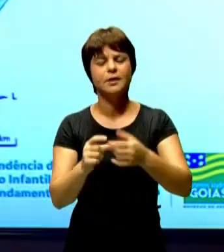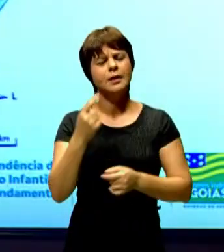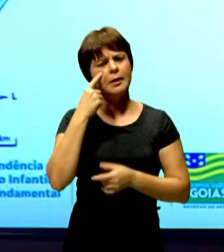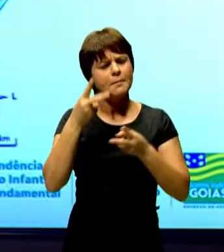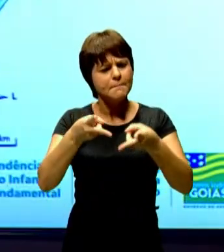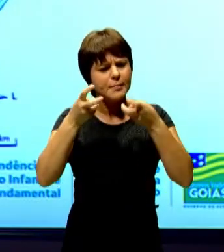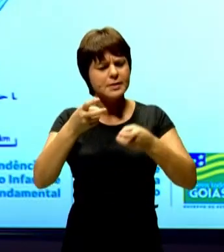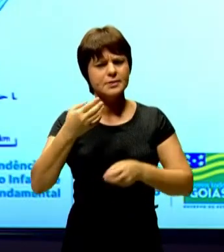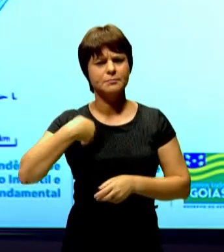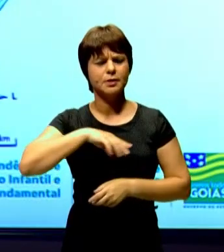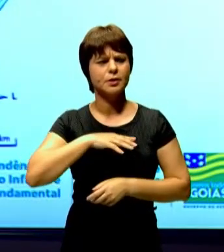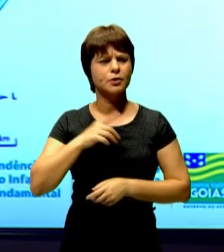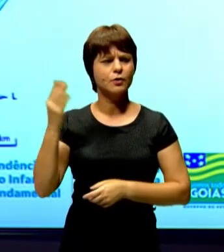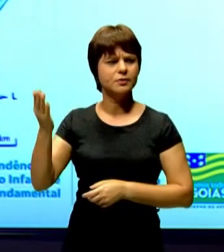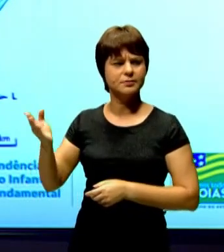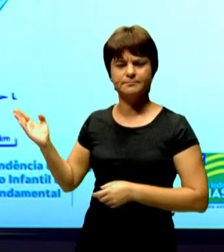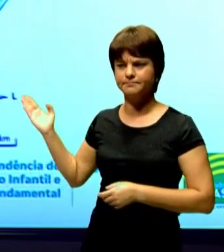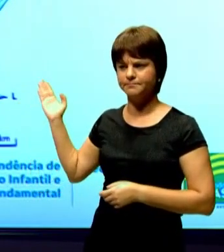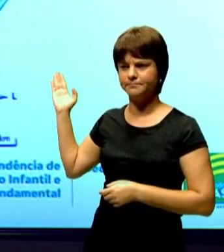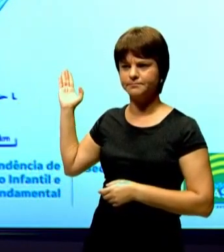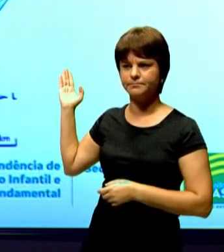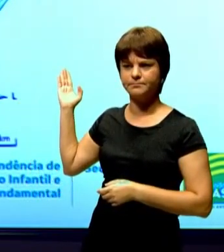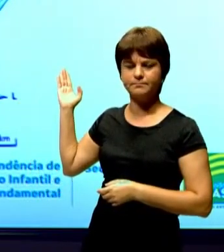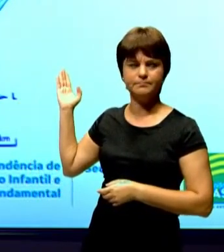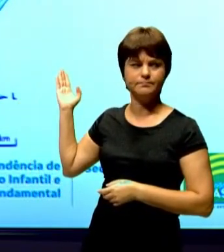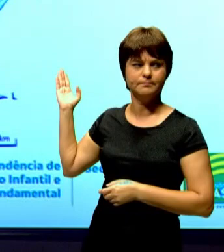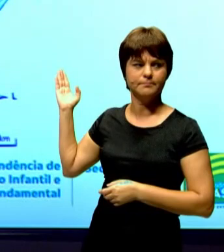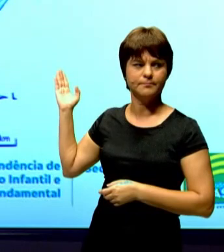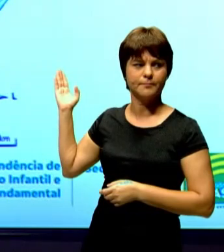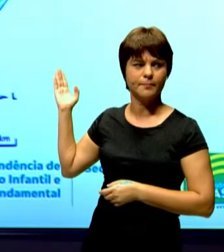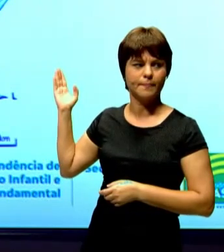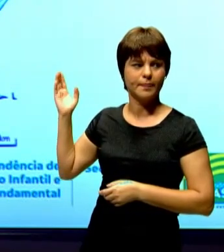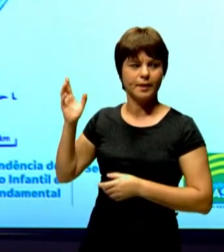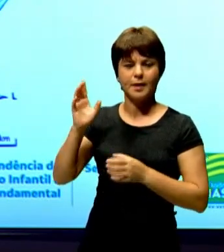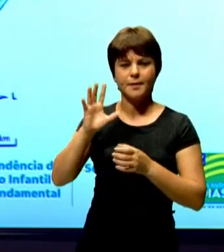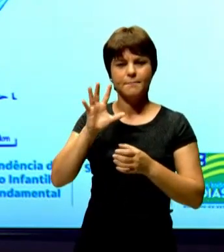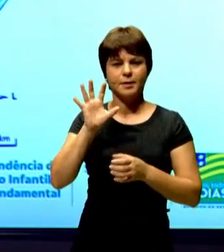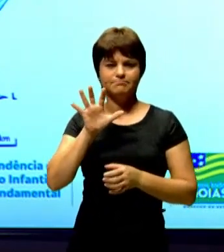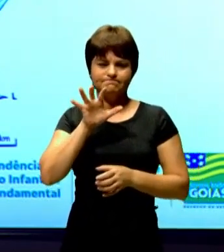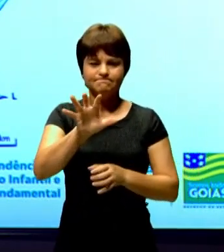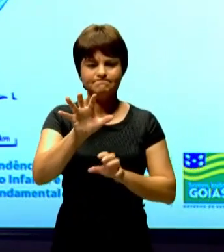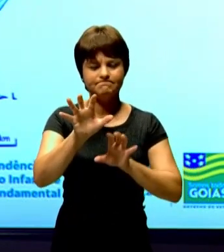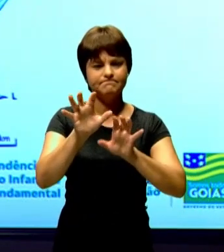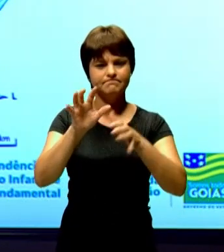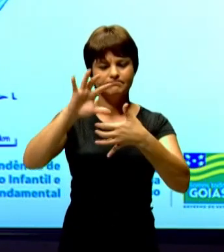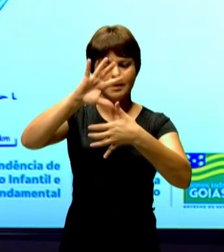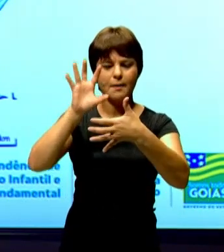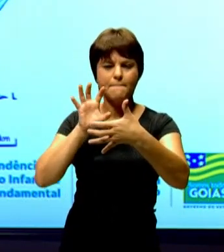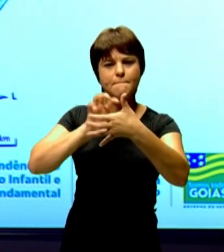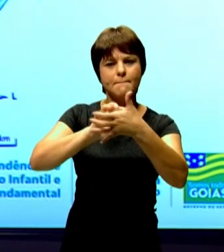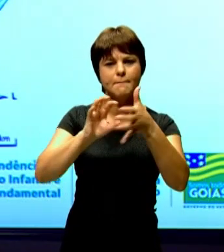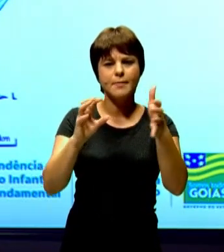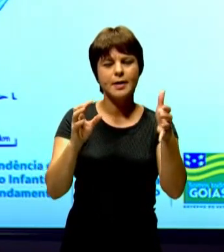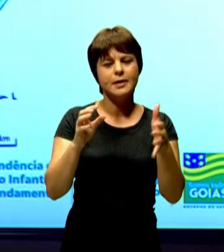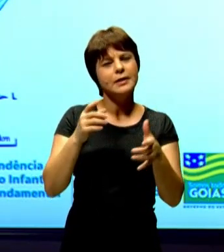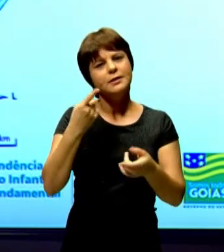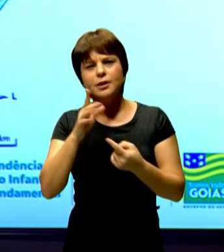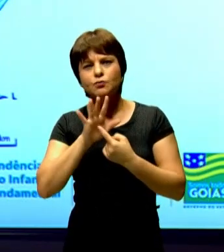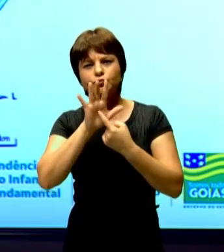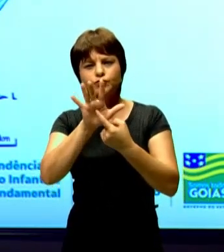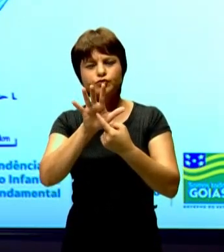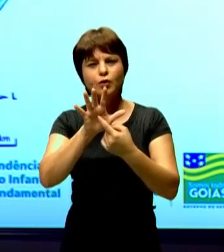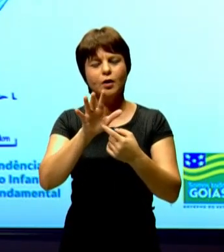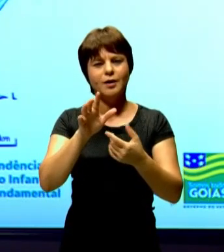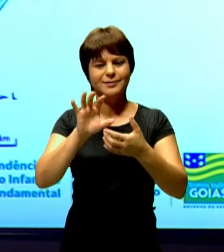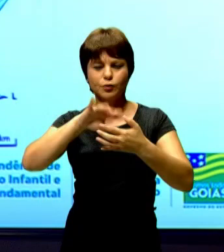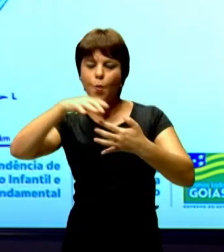que nós não estamos localizados numa região mais central, dessa placa tectônica, e não necessariamente em